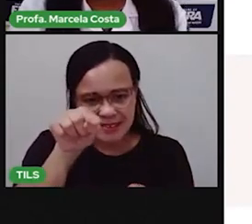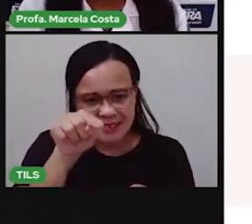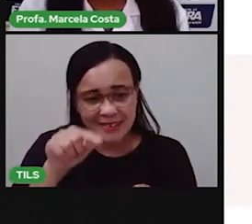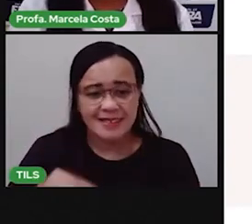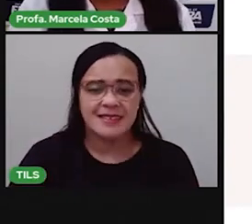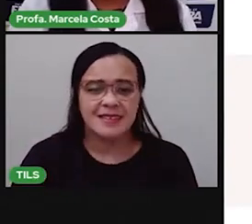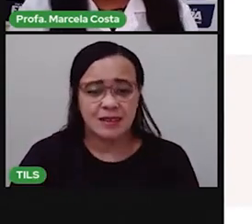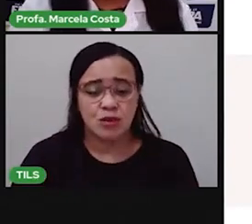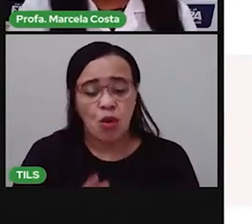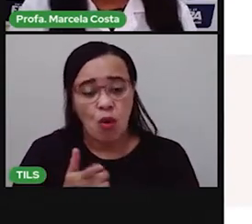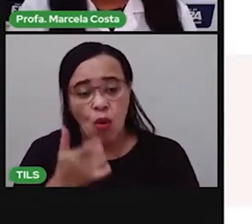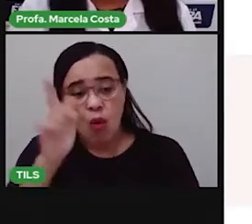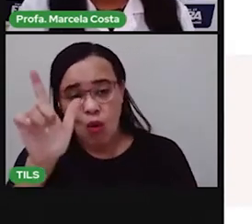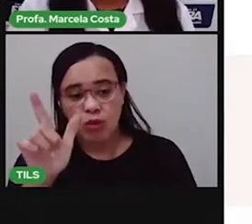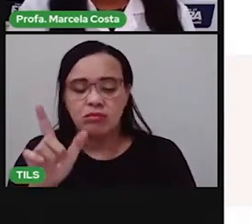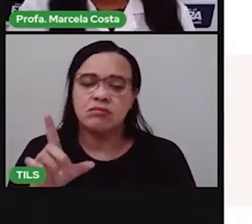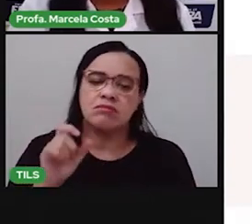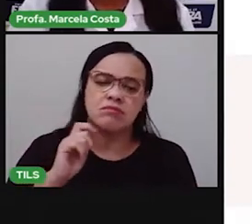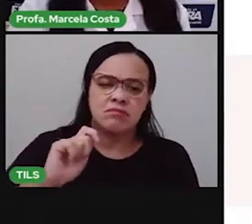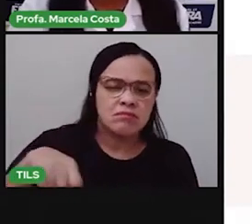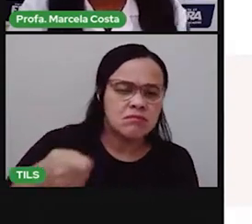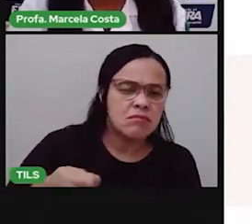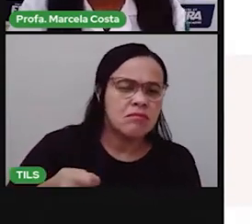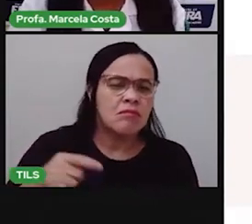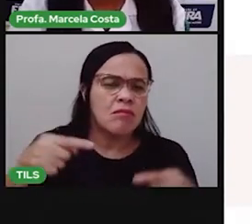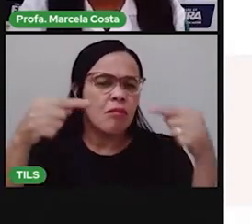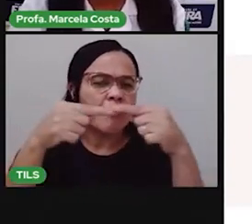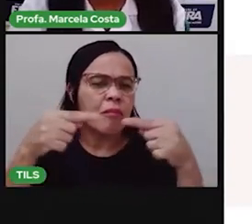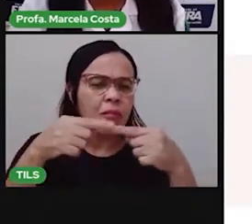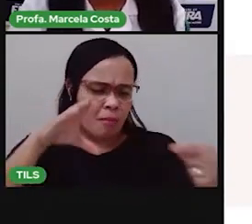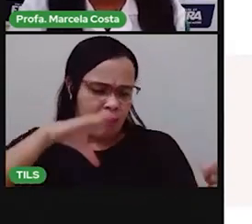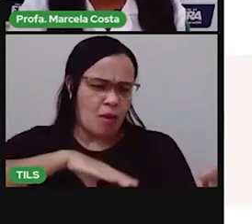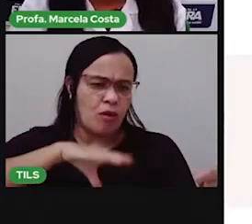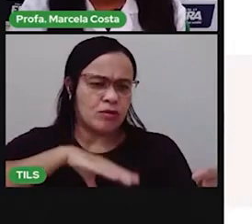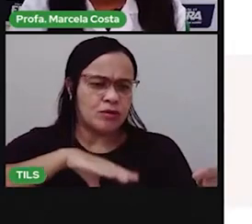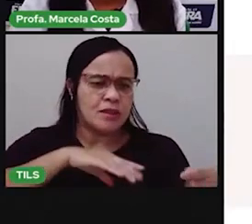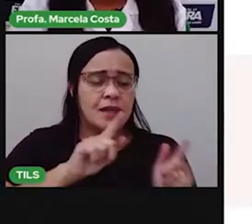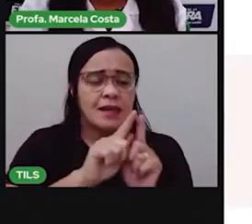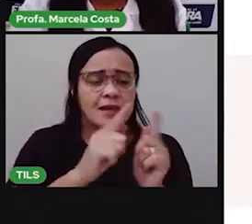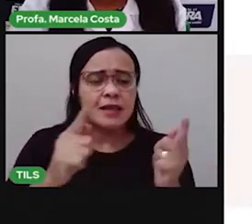E tem outro sinal de pontuação aqui nessa parlenda, que é a